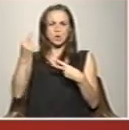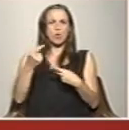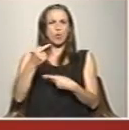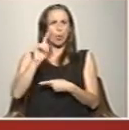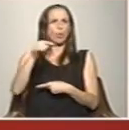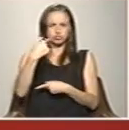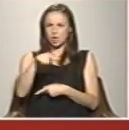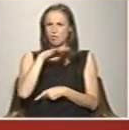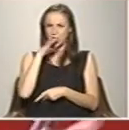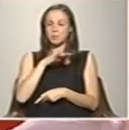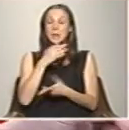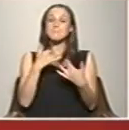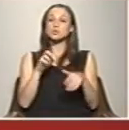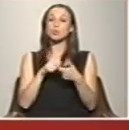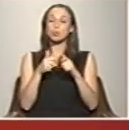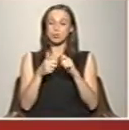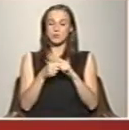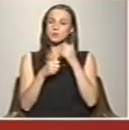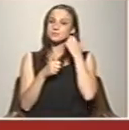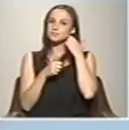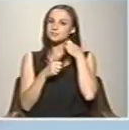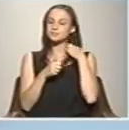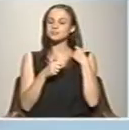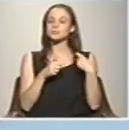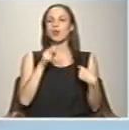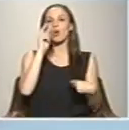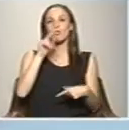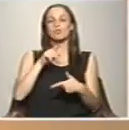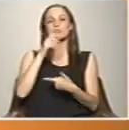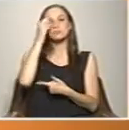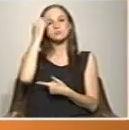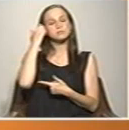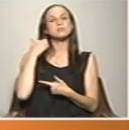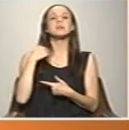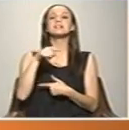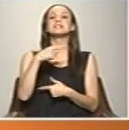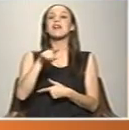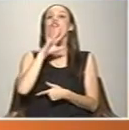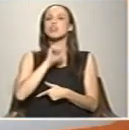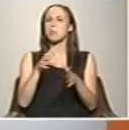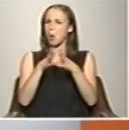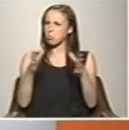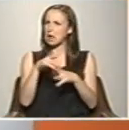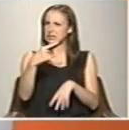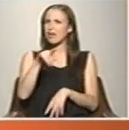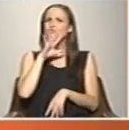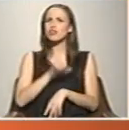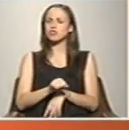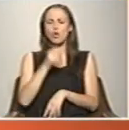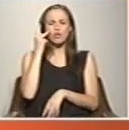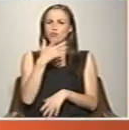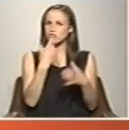família. O problema é, portanto, temos aqui... Estamos a ver aqui neste gráfico, do lado, não é? Esquerdo, têm filhos, a maior parte, não é? Mesmo os que residem sós,